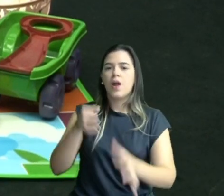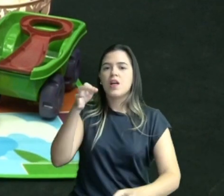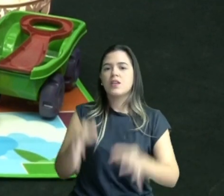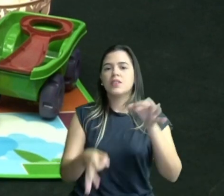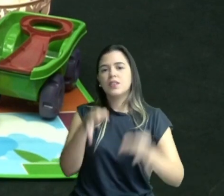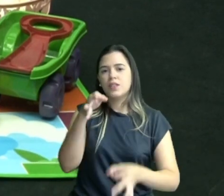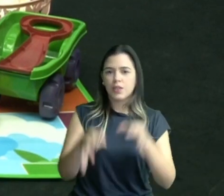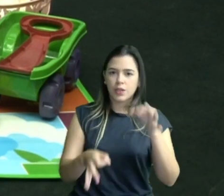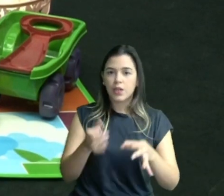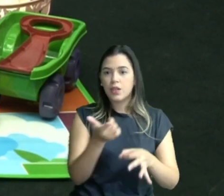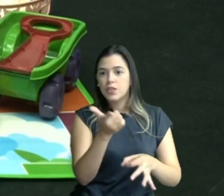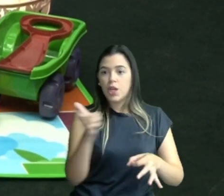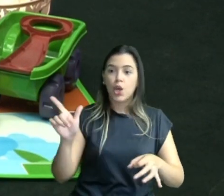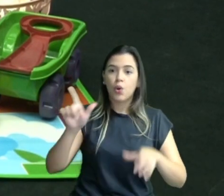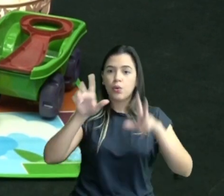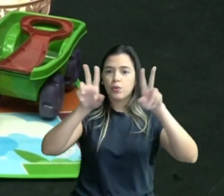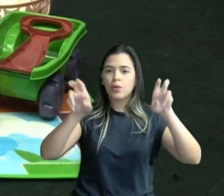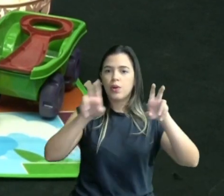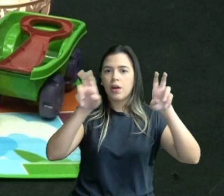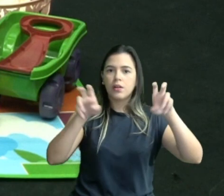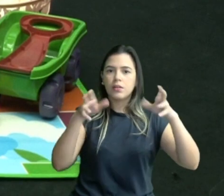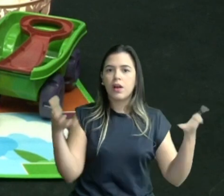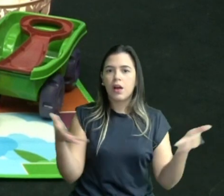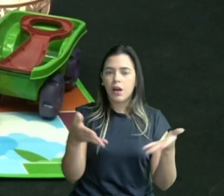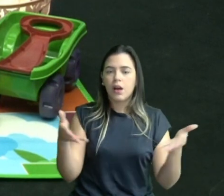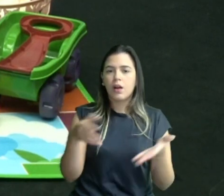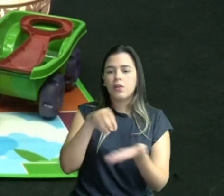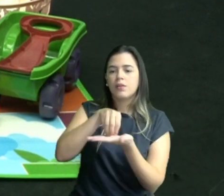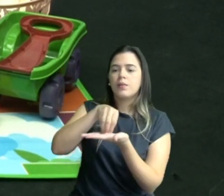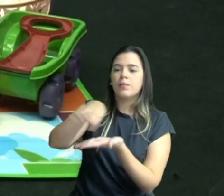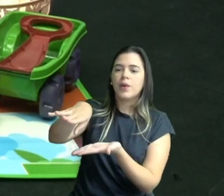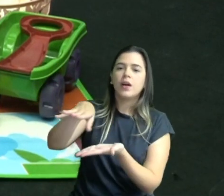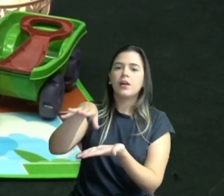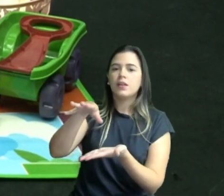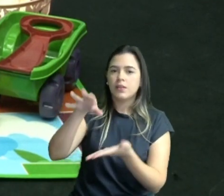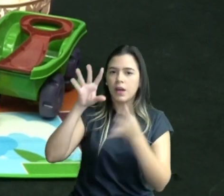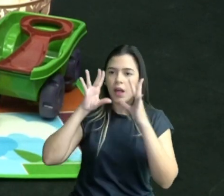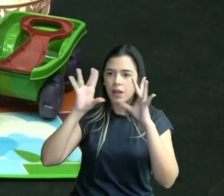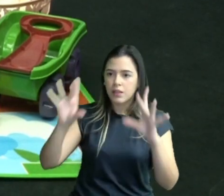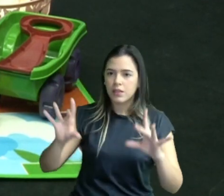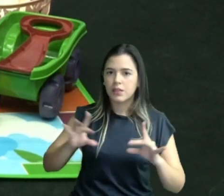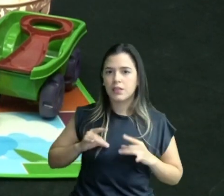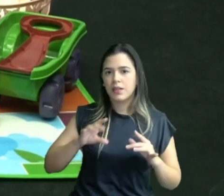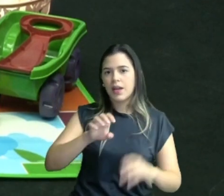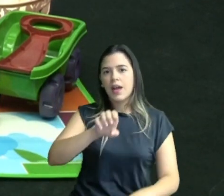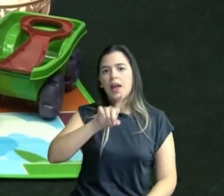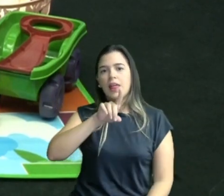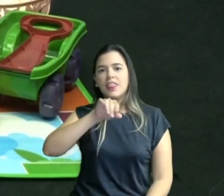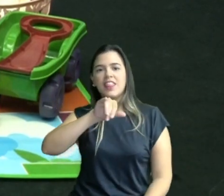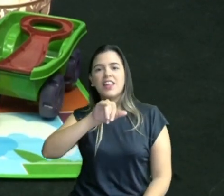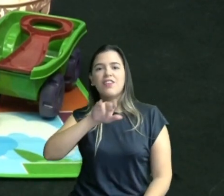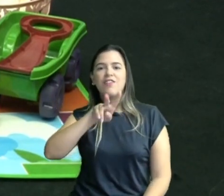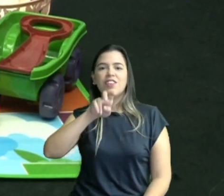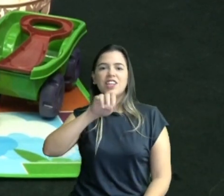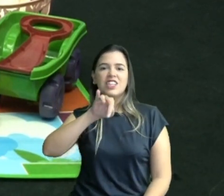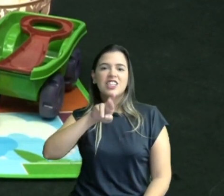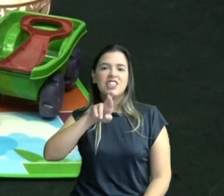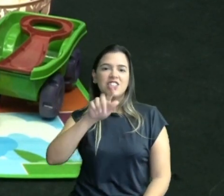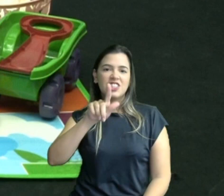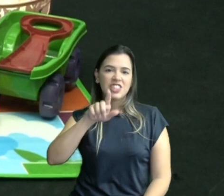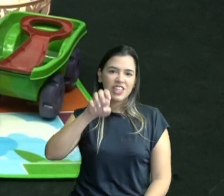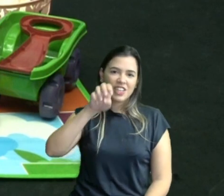justiça sem outro assunto no momento subscrevo-me Atenciosamente é de virgem sede vygis que